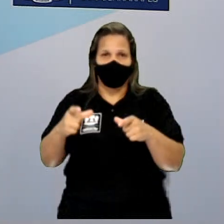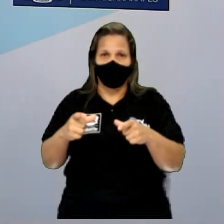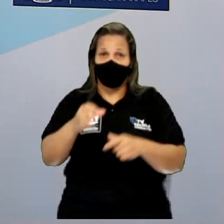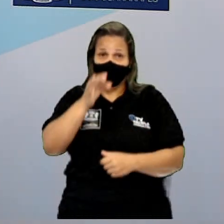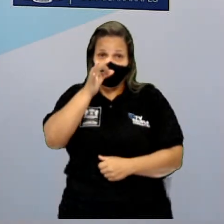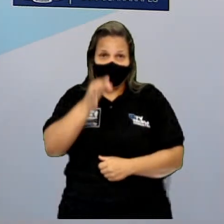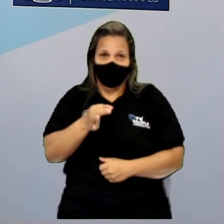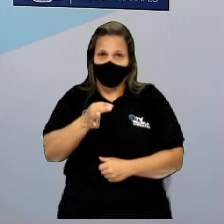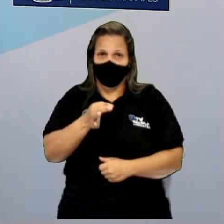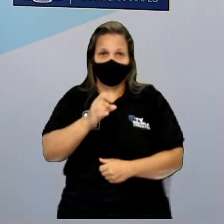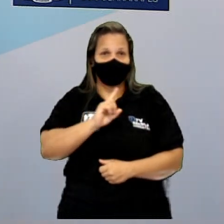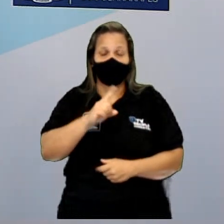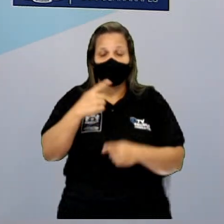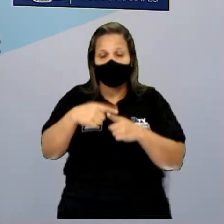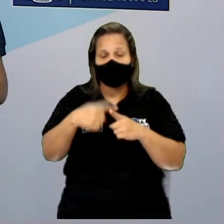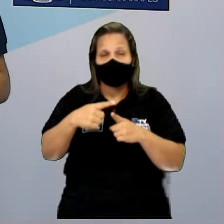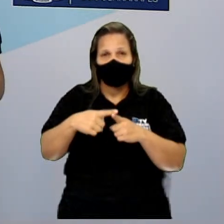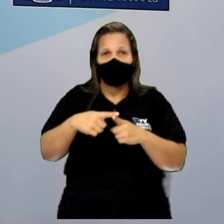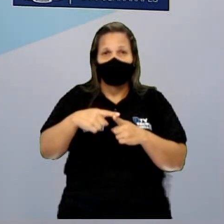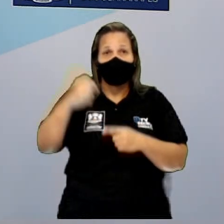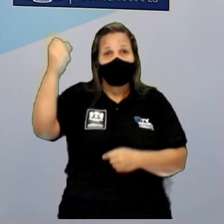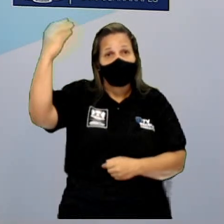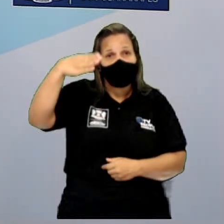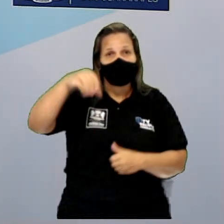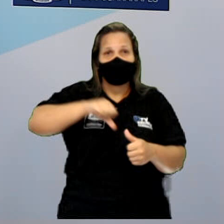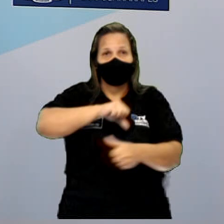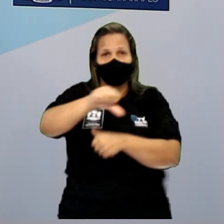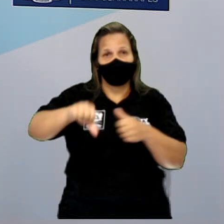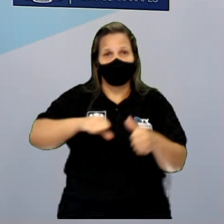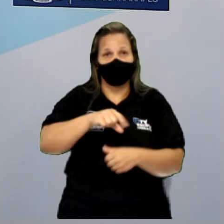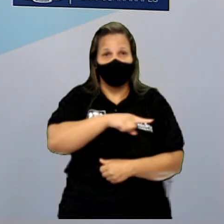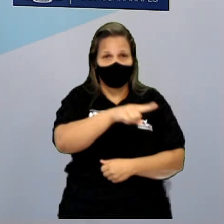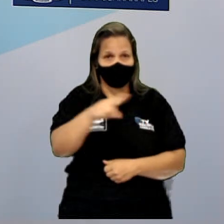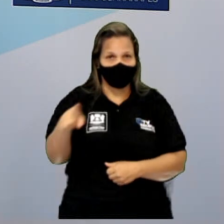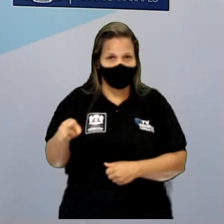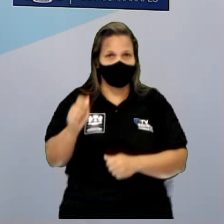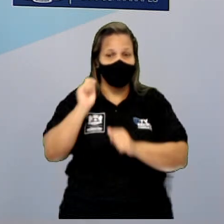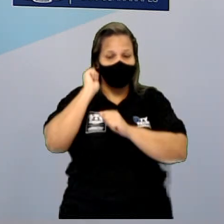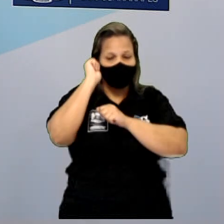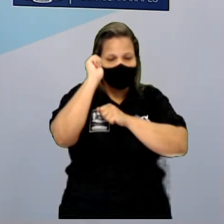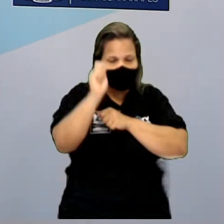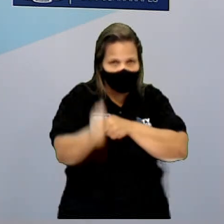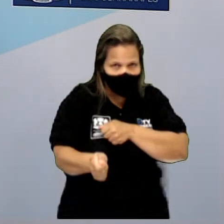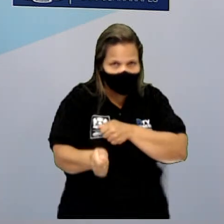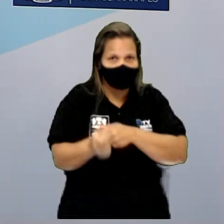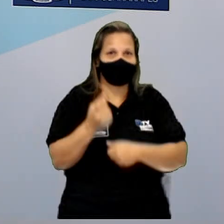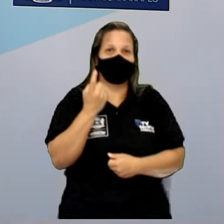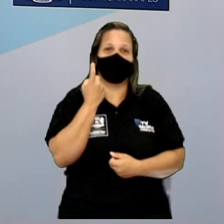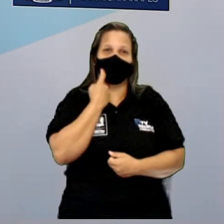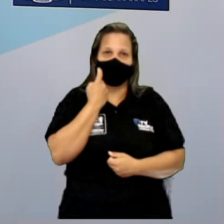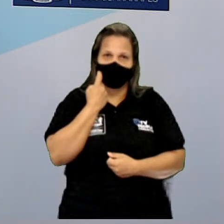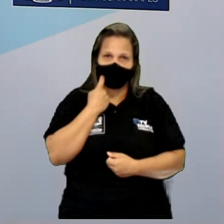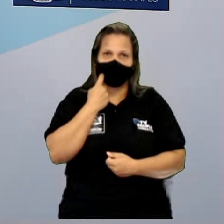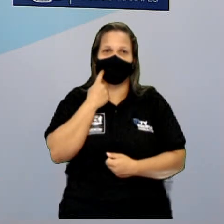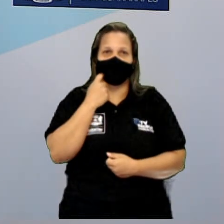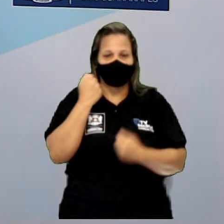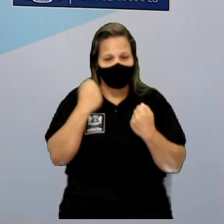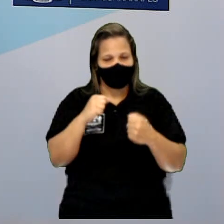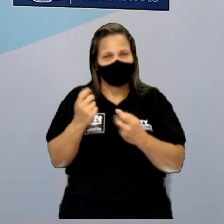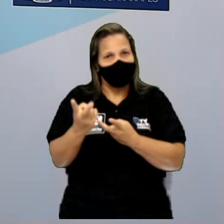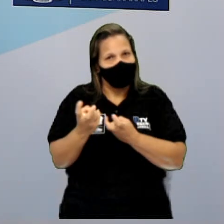exata dele lá. Então, para quem for pescar aí, um pescador nato, já sabe que existe essa diferença